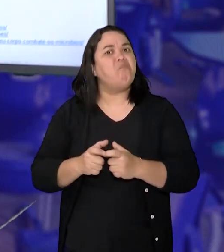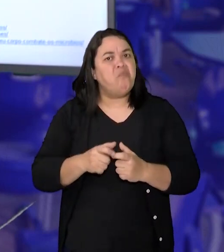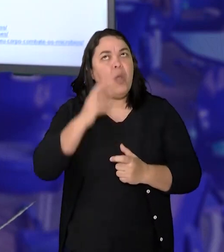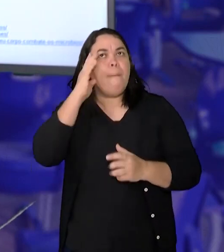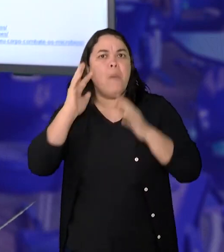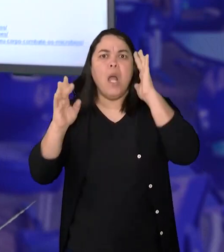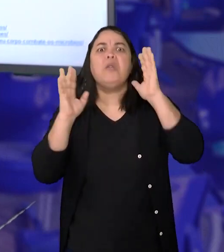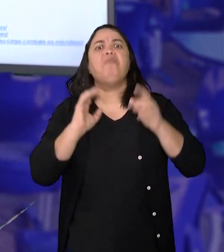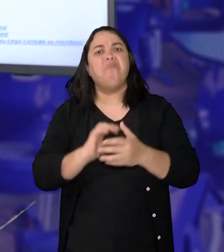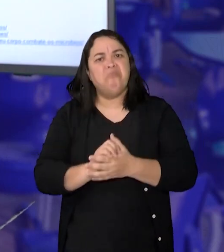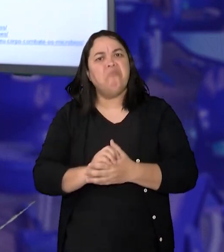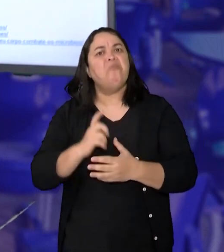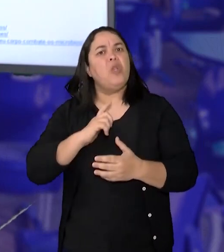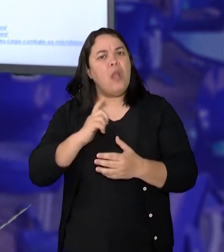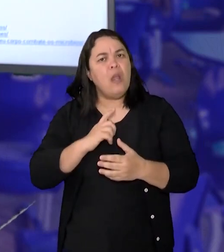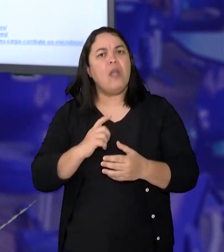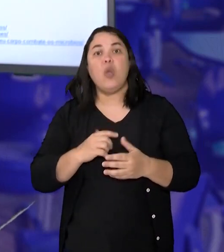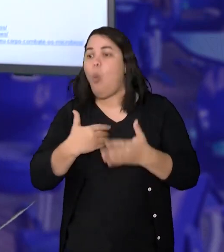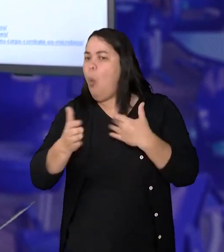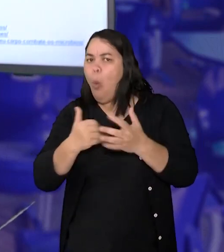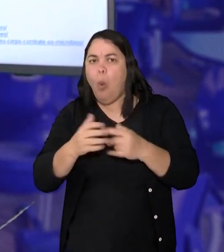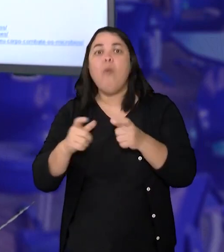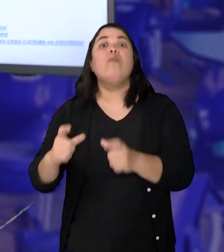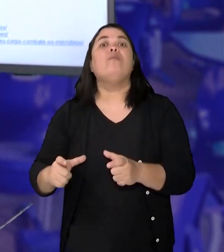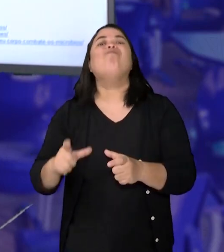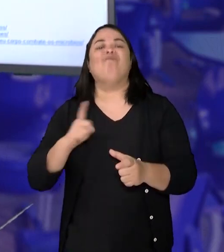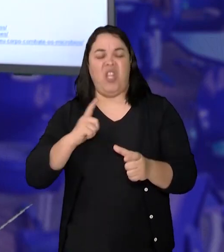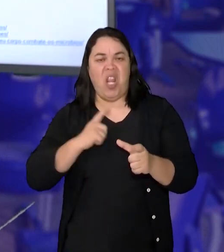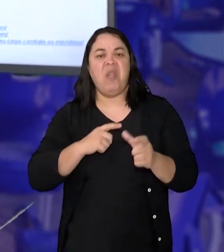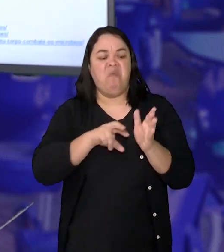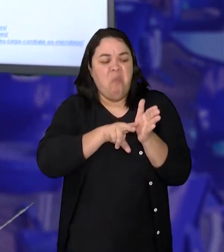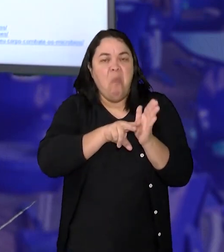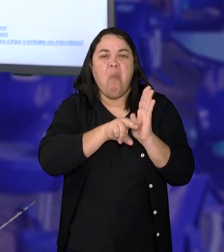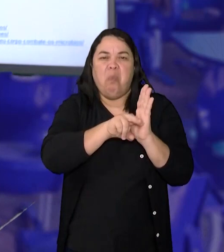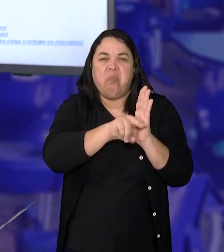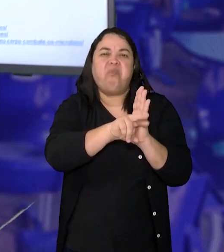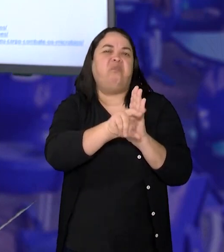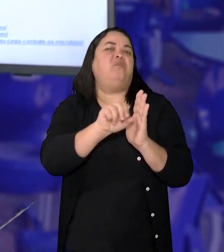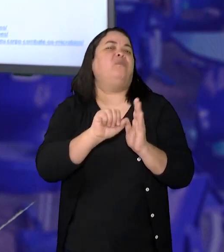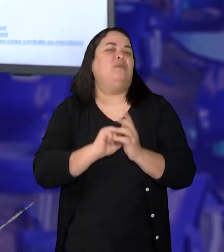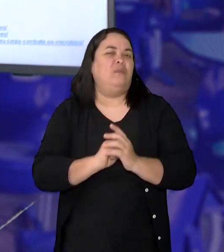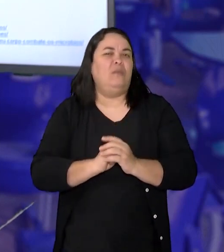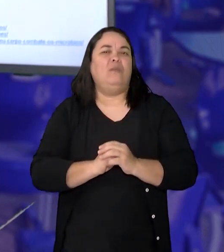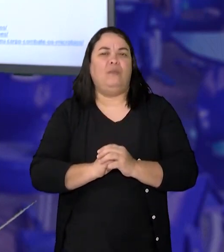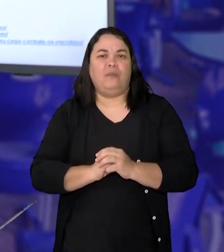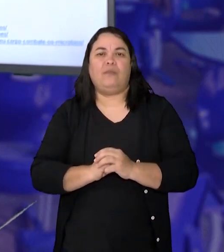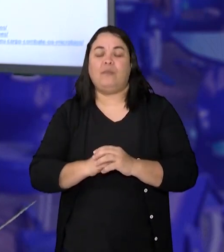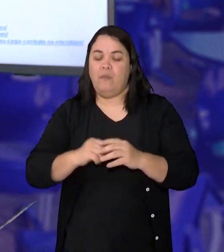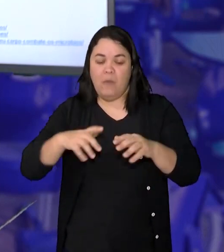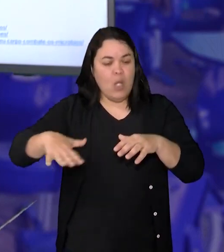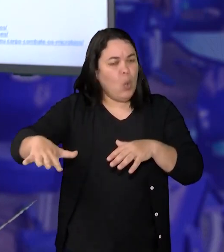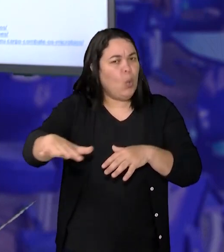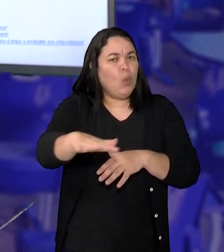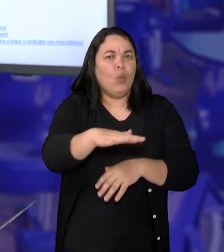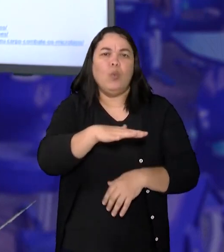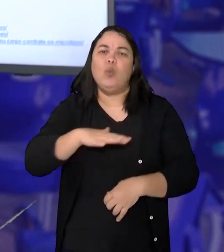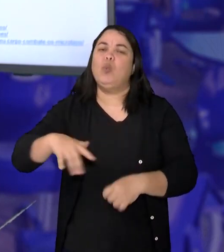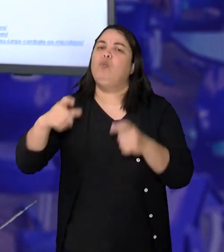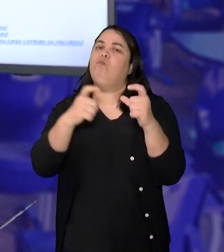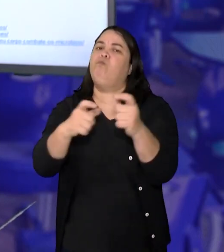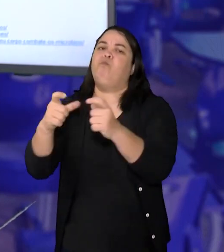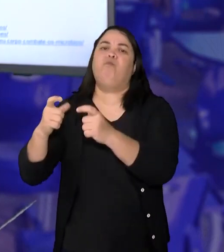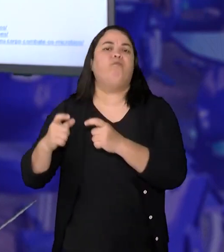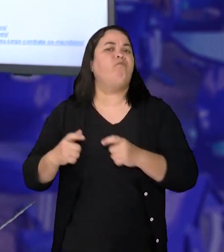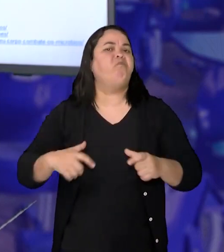vocês pensarem. Então, pensar em um lugar, em qualquer lugar, tem micróbio. Tá certo? Então, os micróbios eles estão presentes em todos